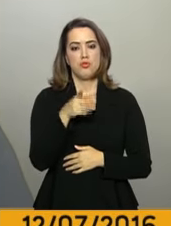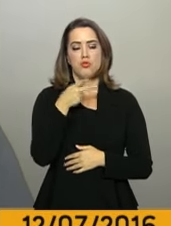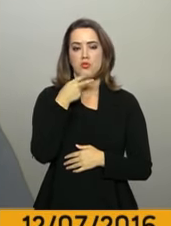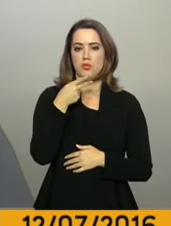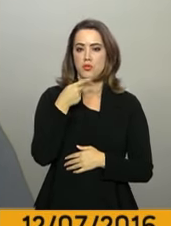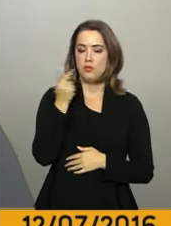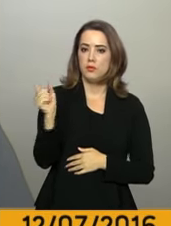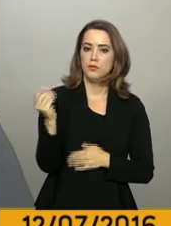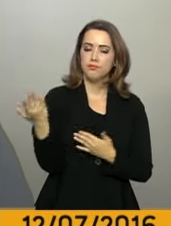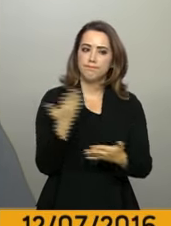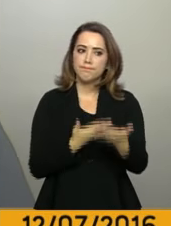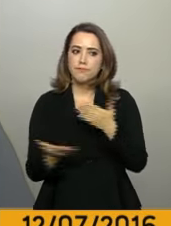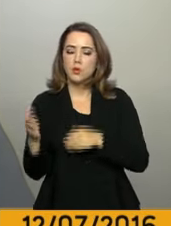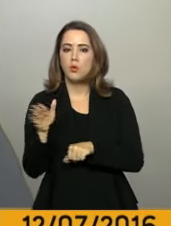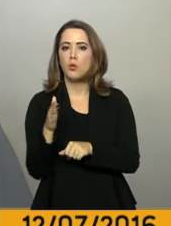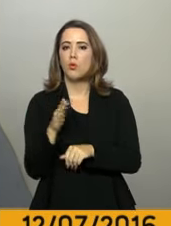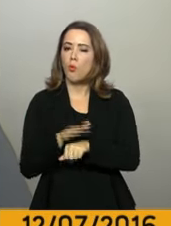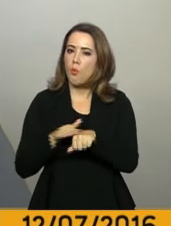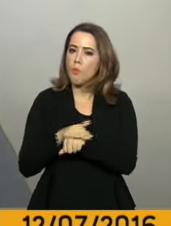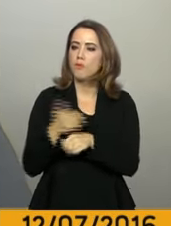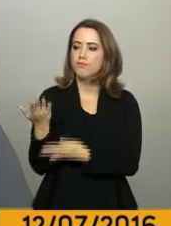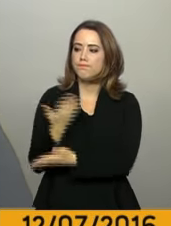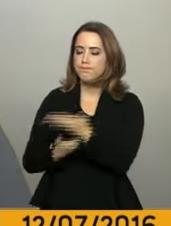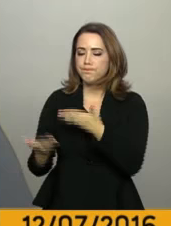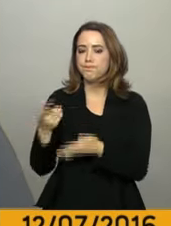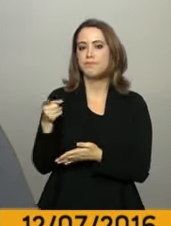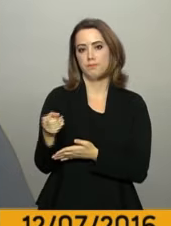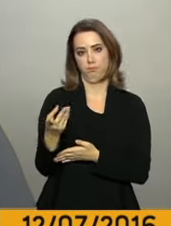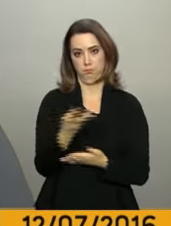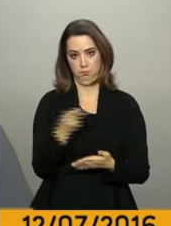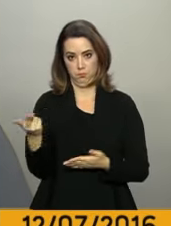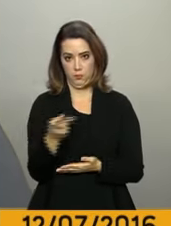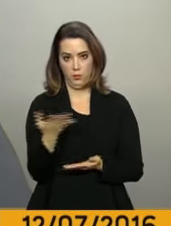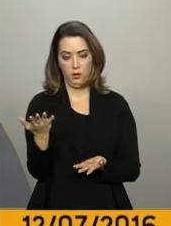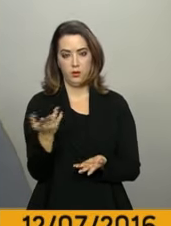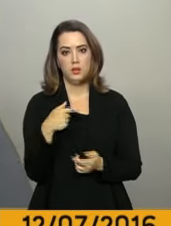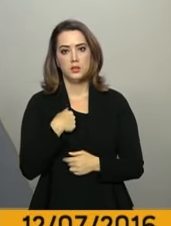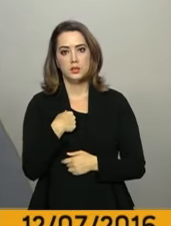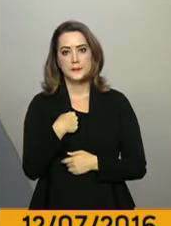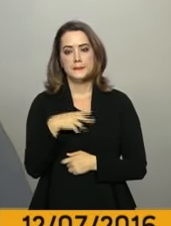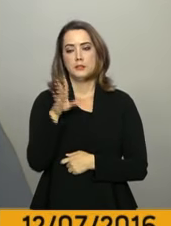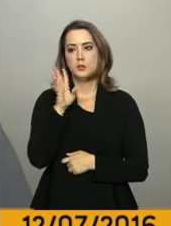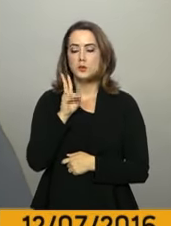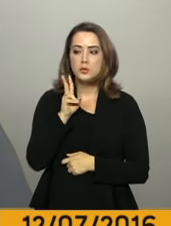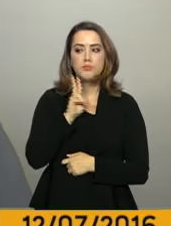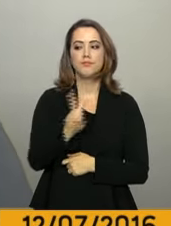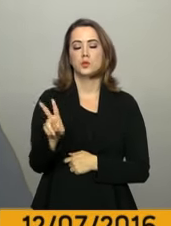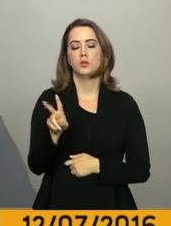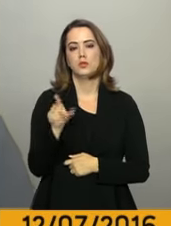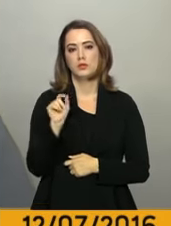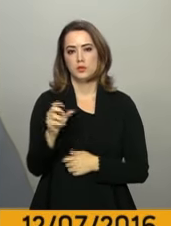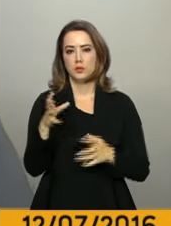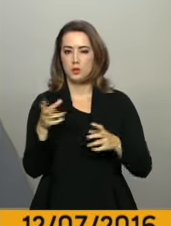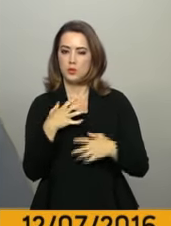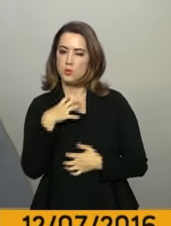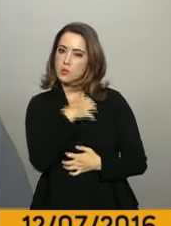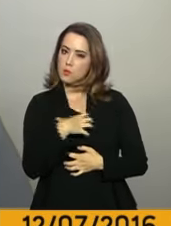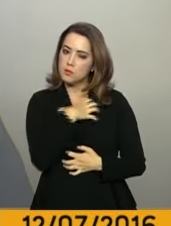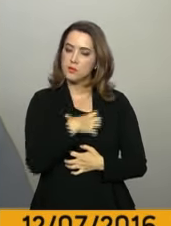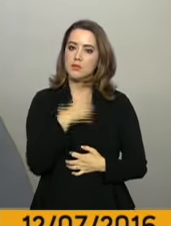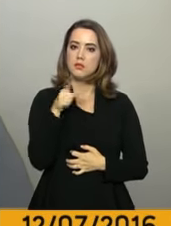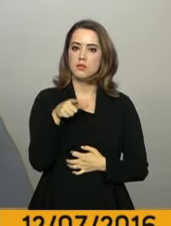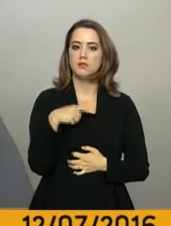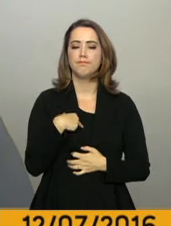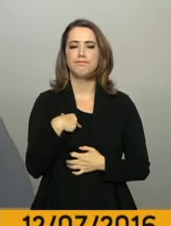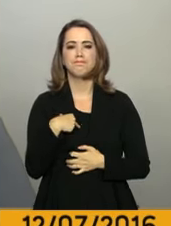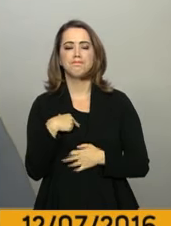recentemente vocês estão tratando desse assunto não é e eu estou digamos assim com a sensação porque faço aqui um